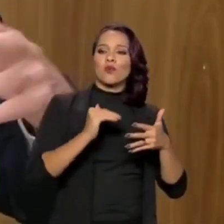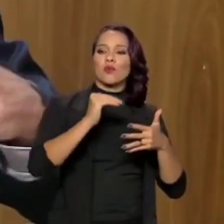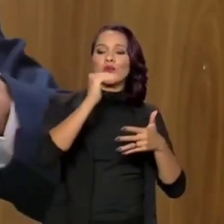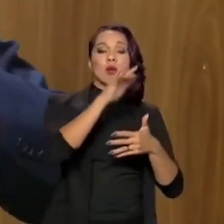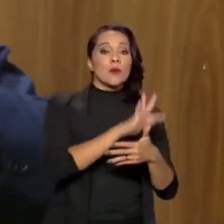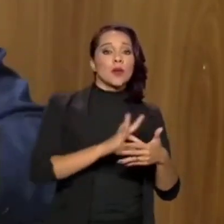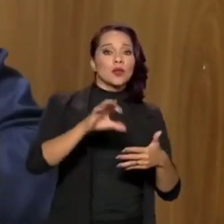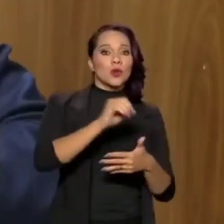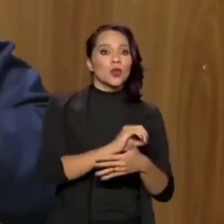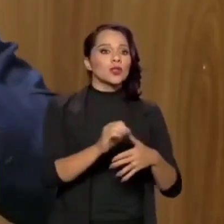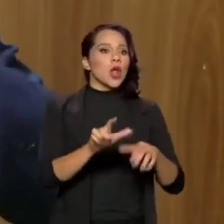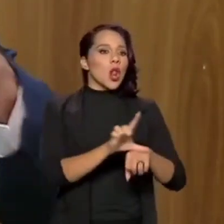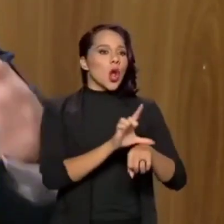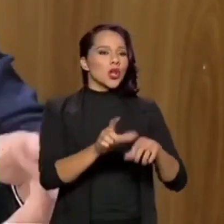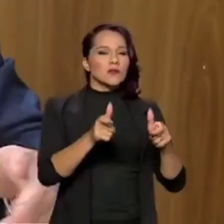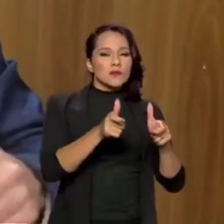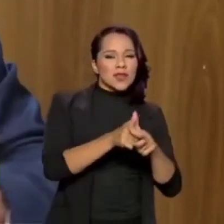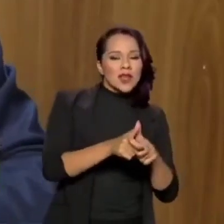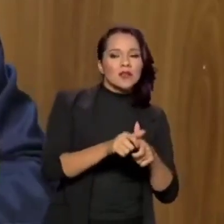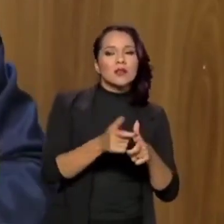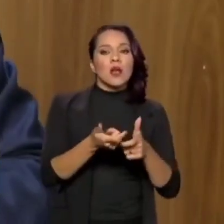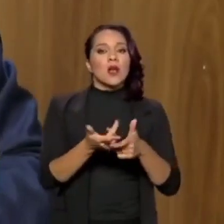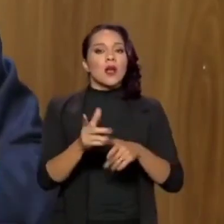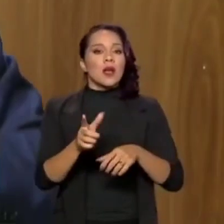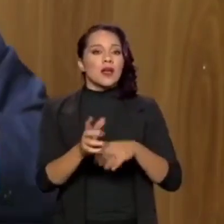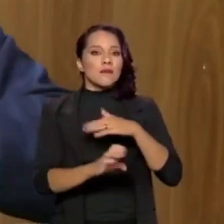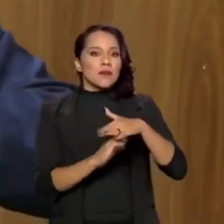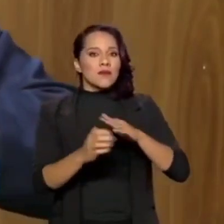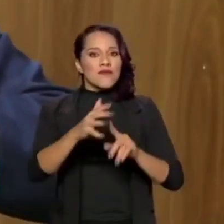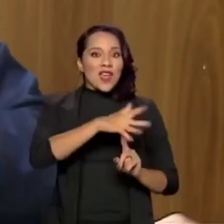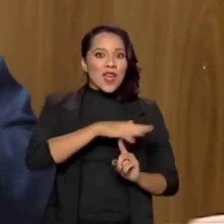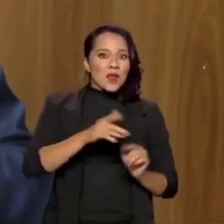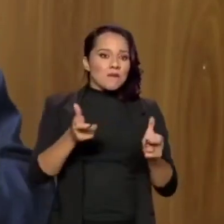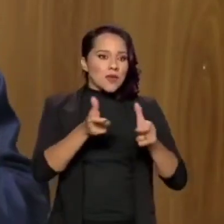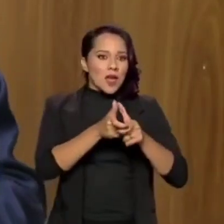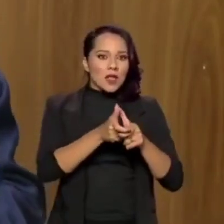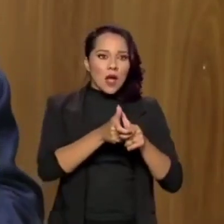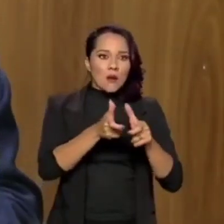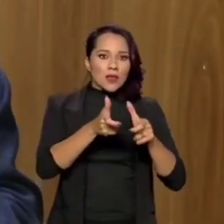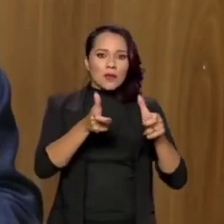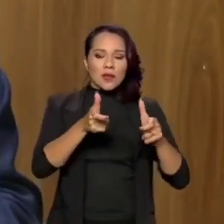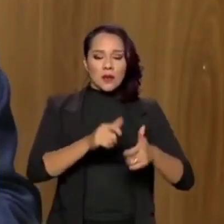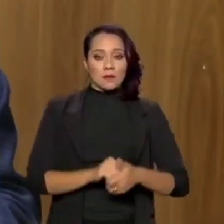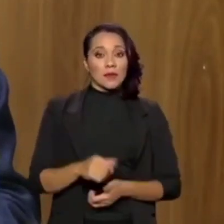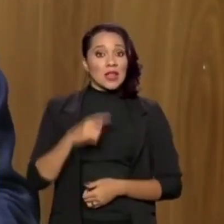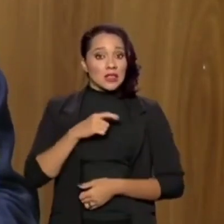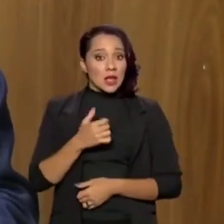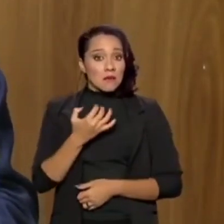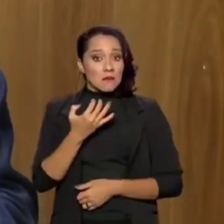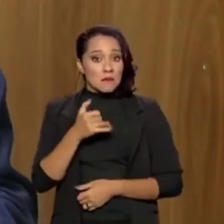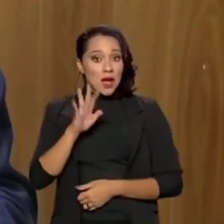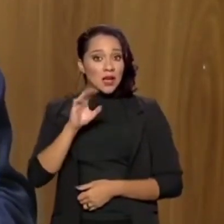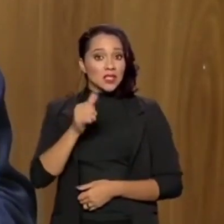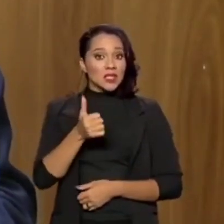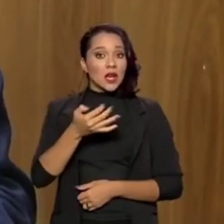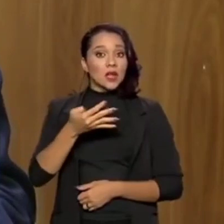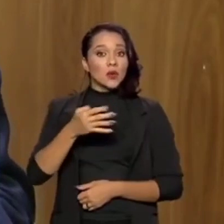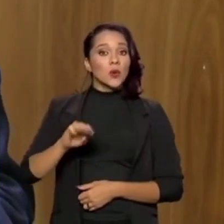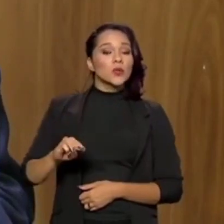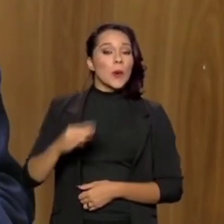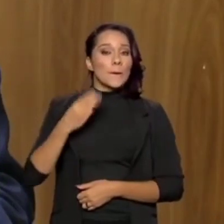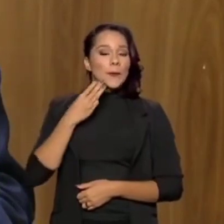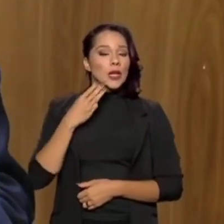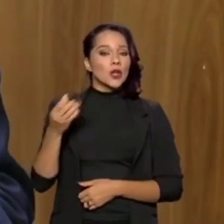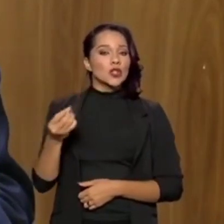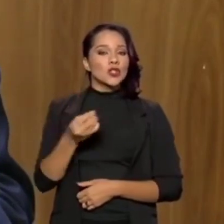todo mundo, as pequenas lojas, os pequenos comércios, as pequenas feiras. Temos mais de 14 milhões de novos empreendedores,